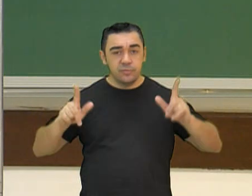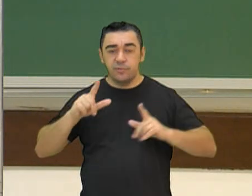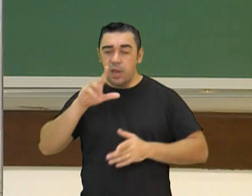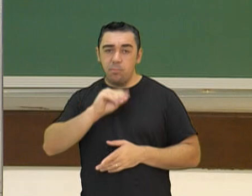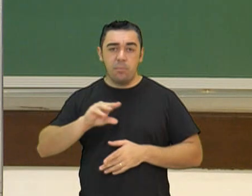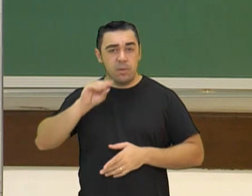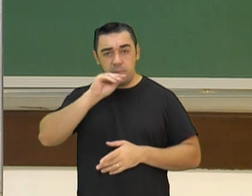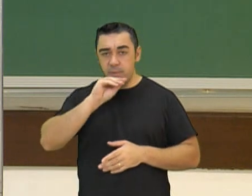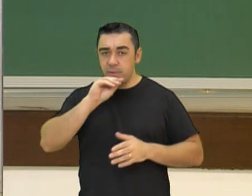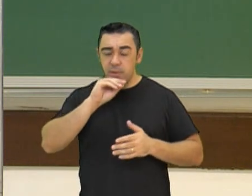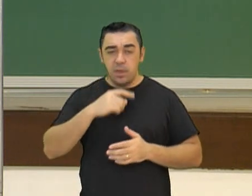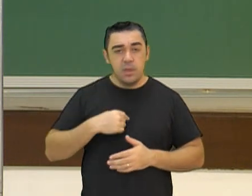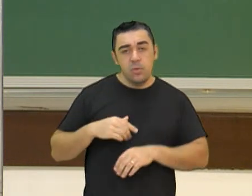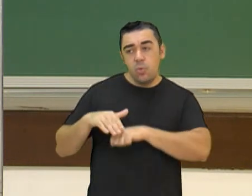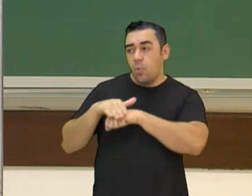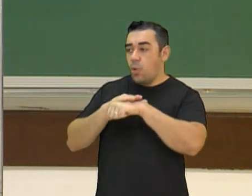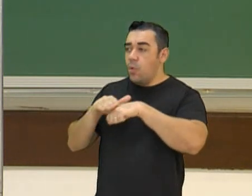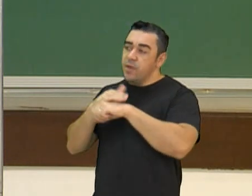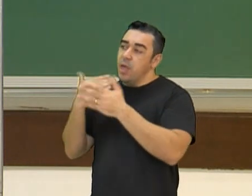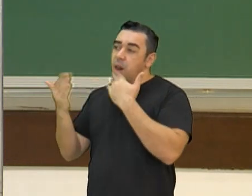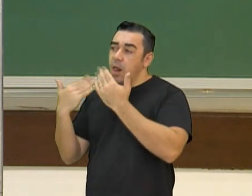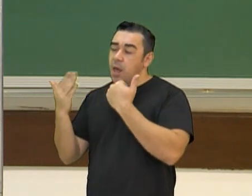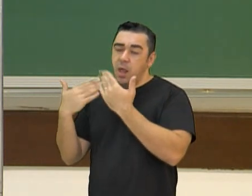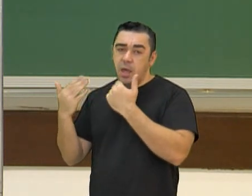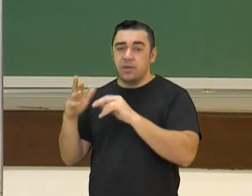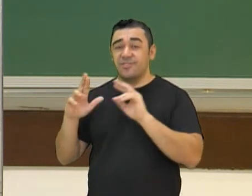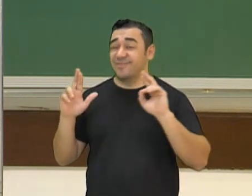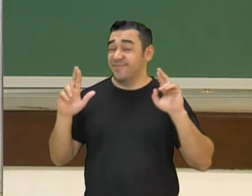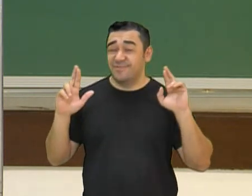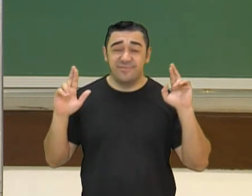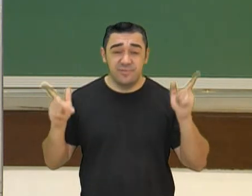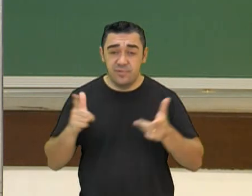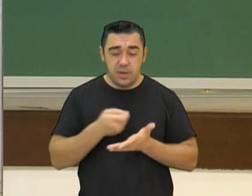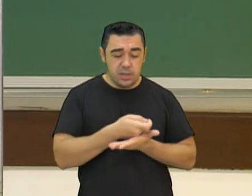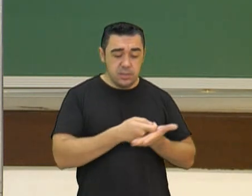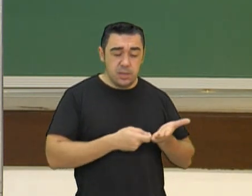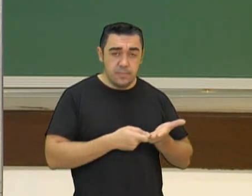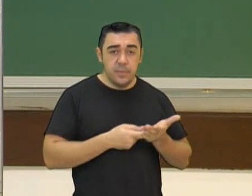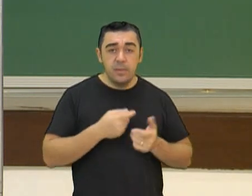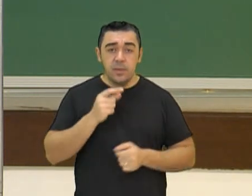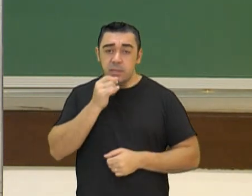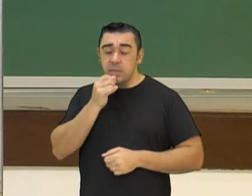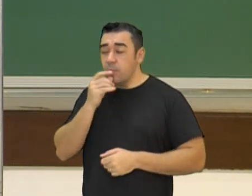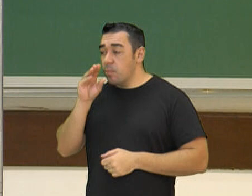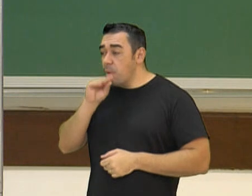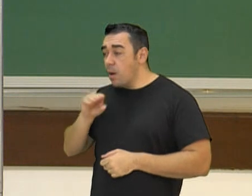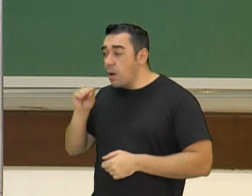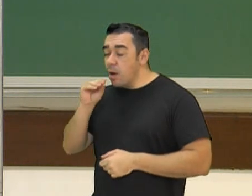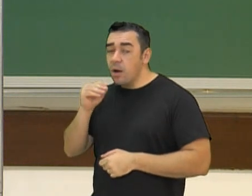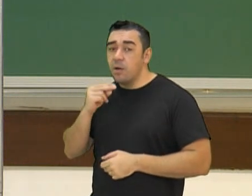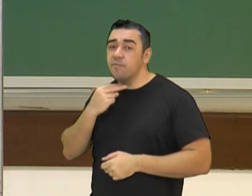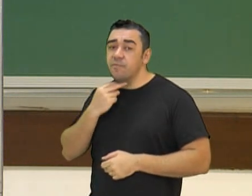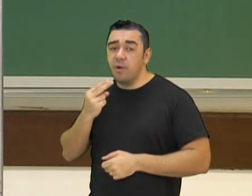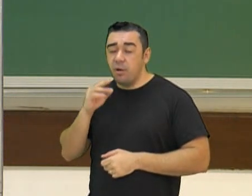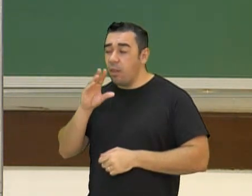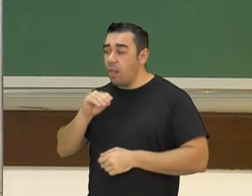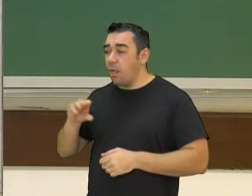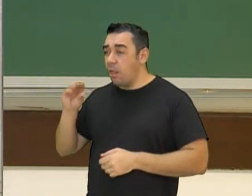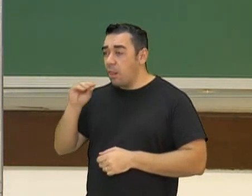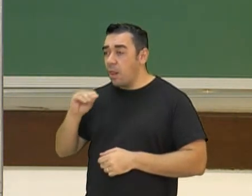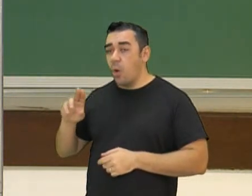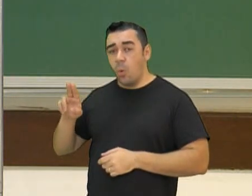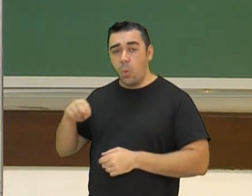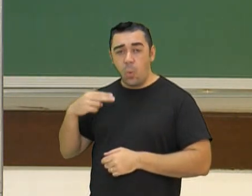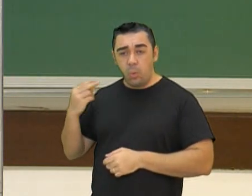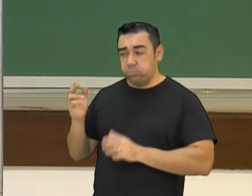né? Quando eu estou conversando com o meu interlocutor, né, numa linguagem verbal oral, eu tenho a possibilidade da pessoa